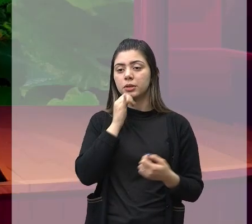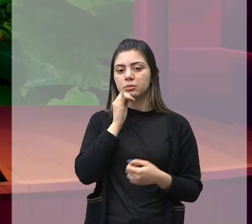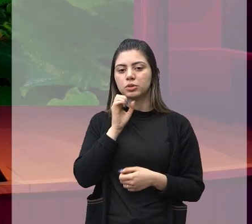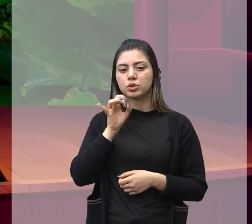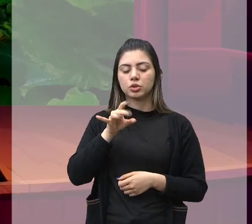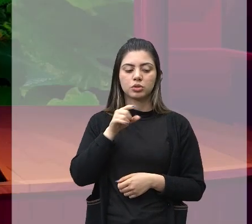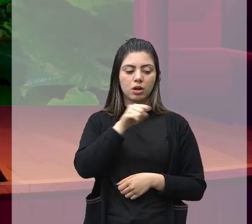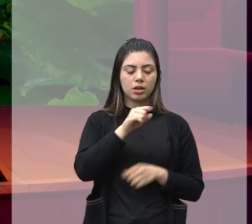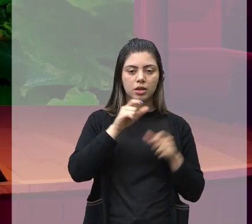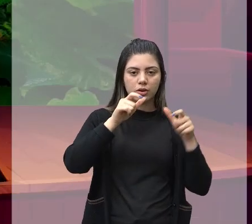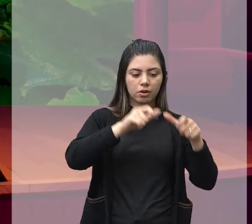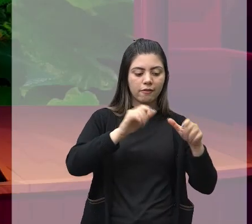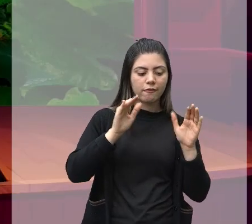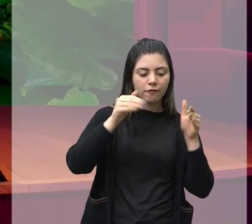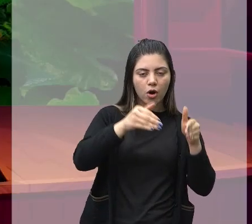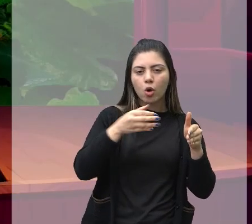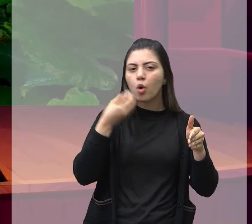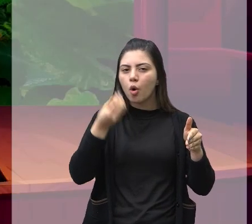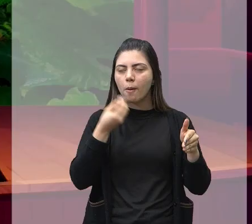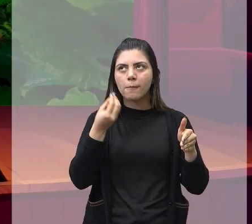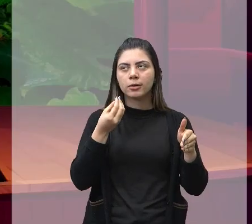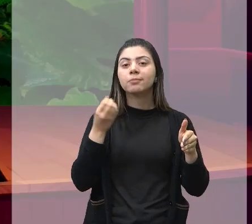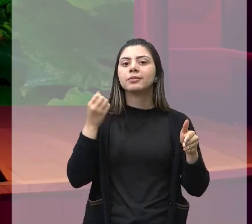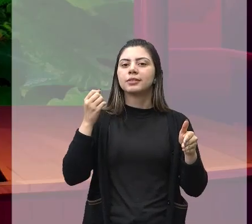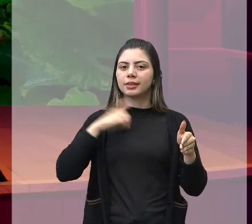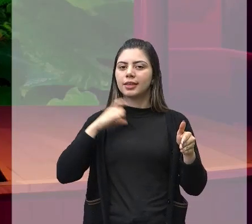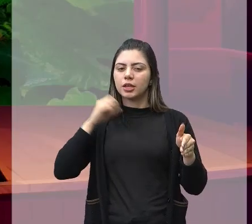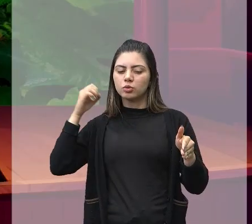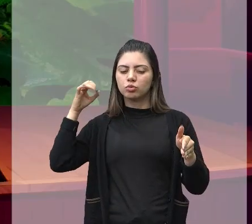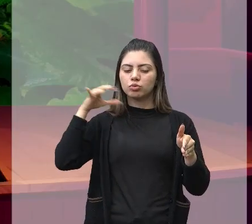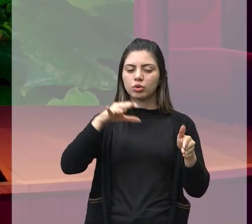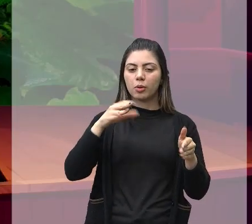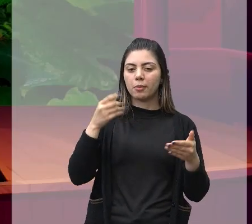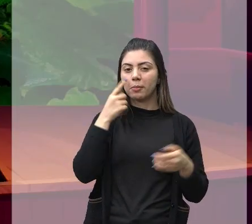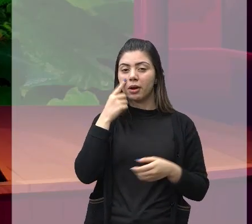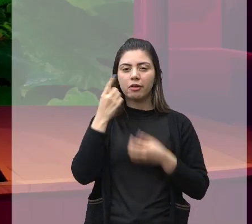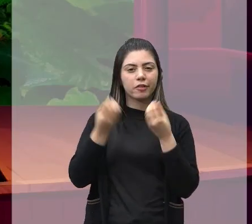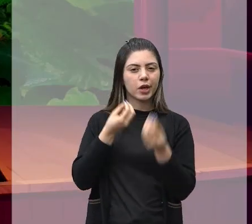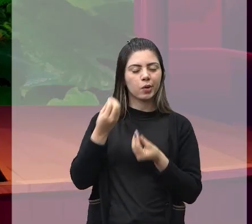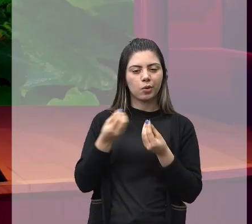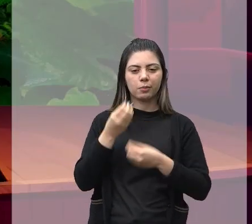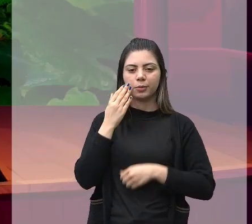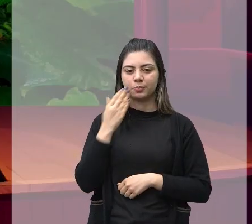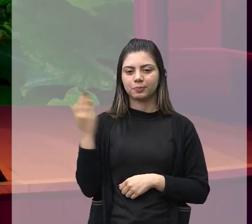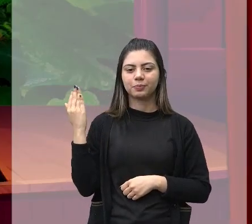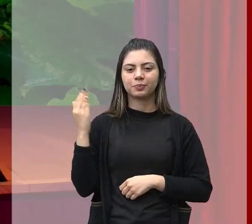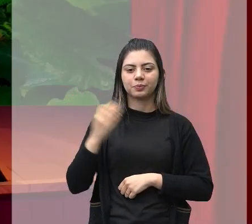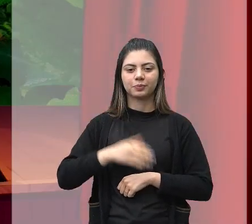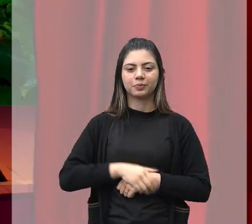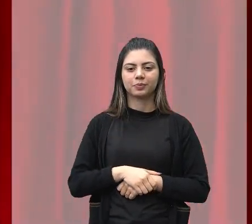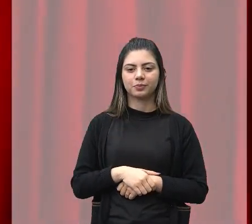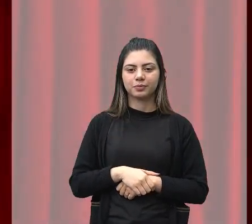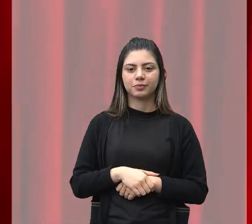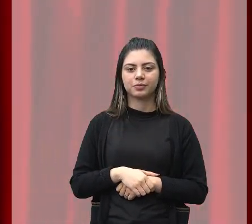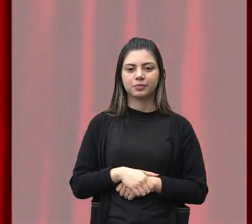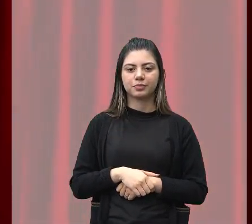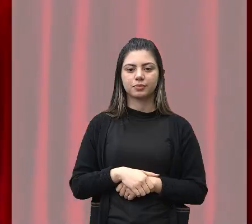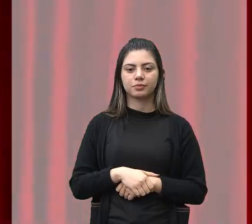um lugar e a iluminação vem com esse poder. Vamos ver como é que fica um efeito de iluminação?